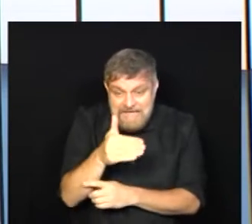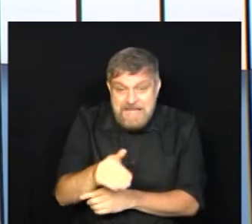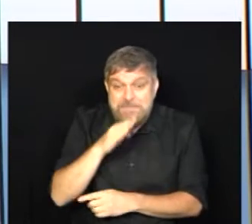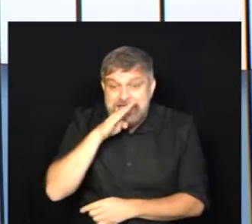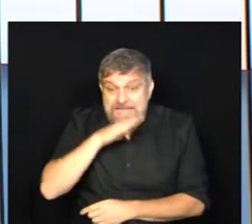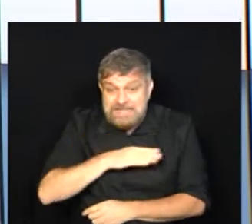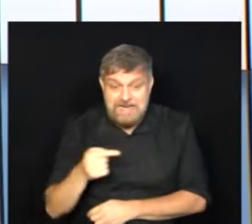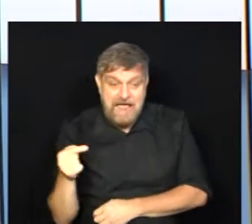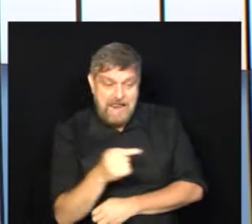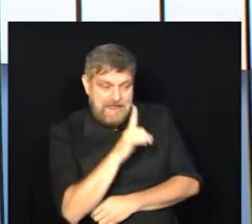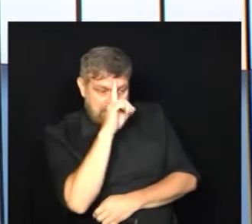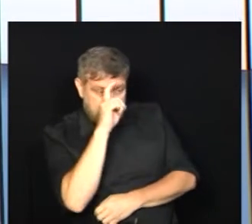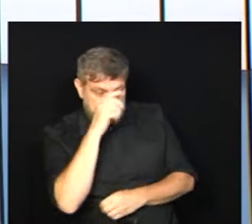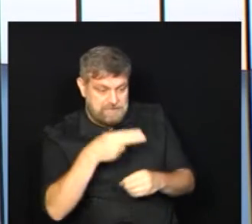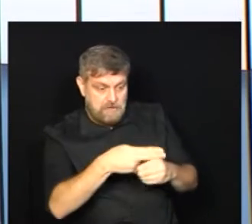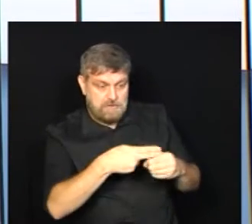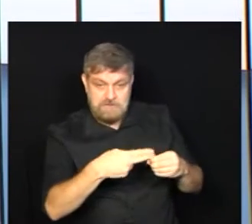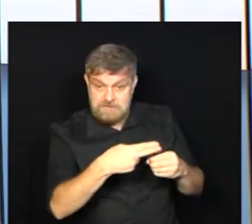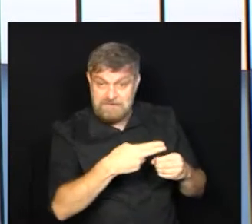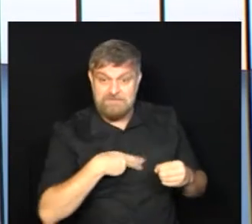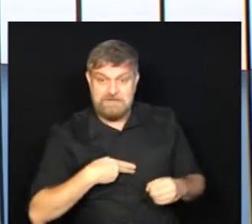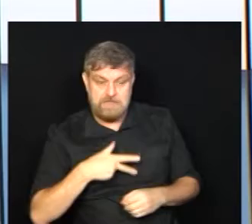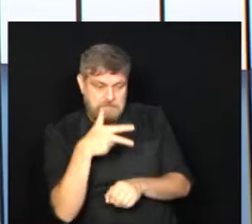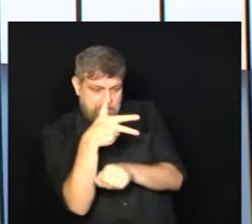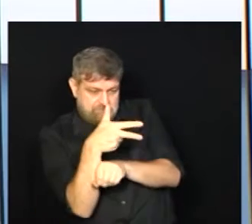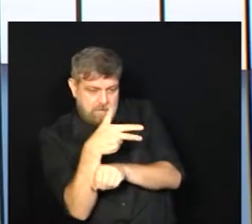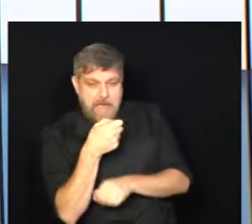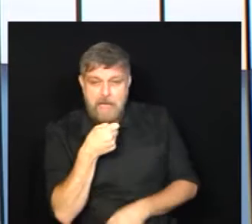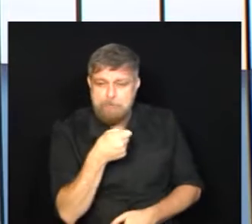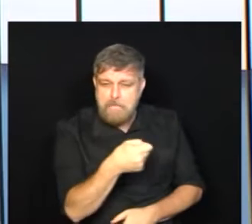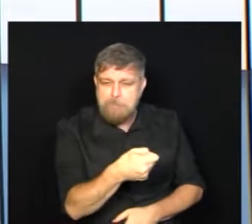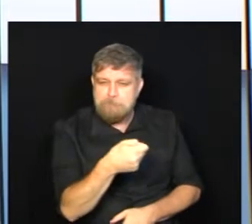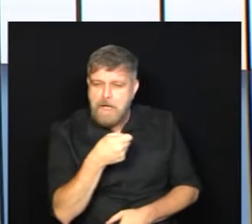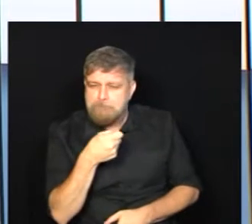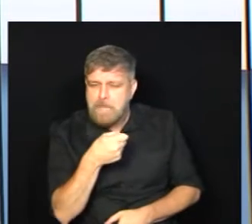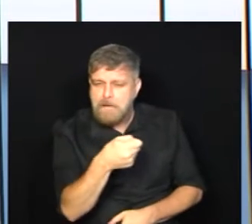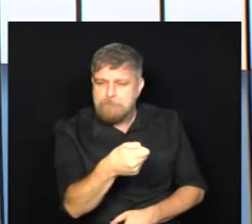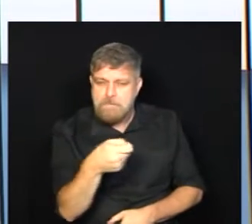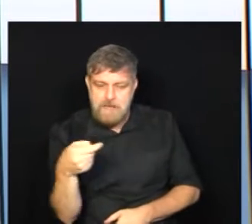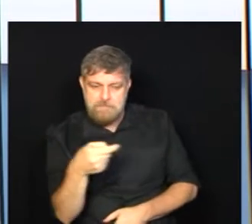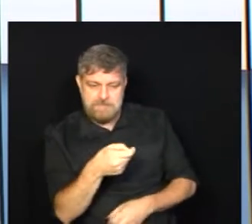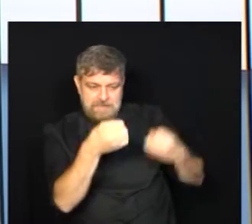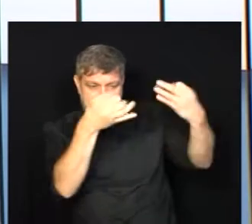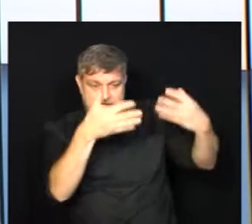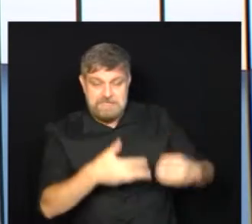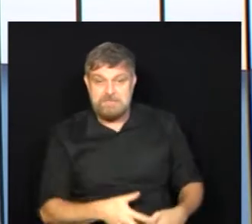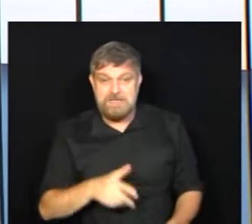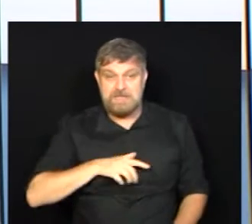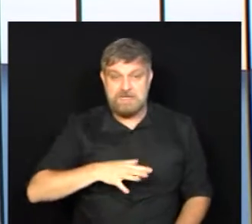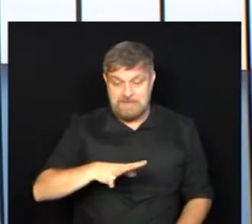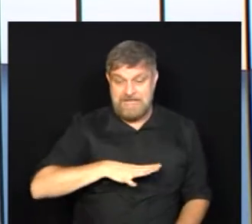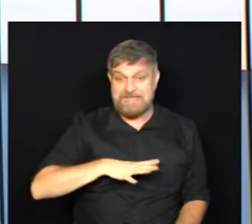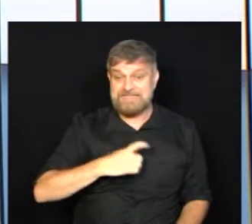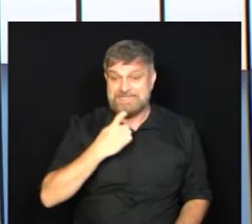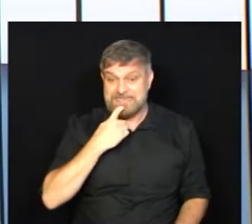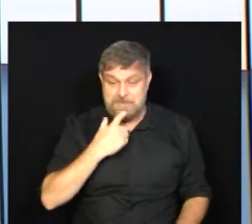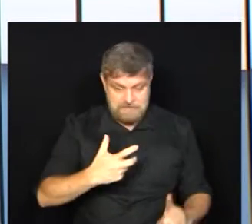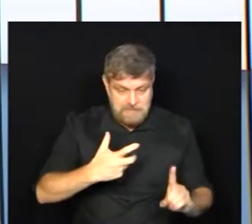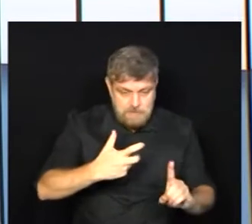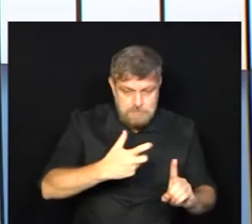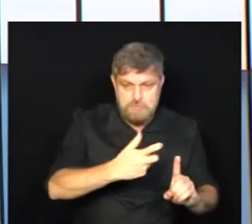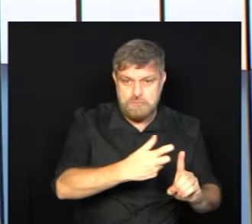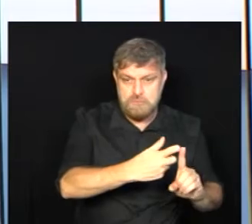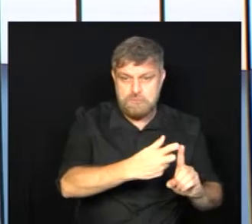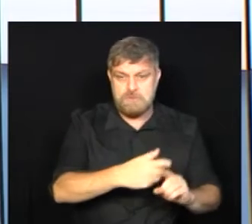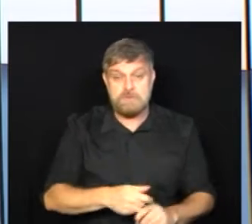lá no HC da Unicamp uma coletiva já falando da vacina aqui aqui na nossa cidade. E